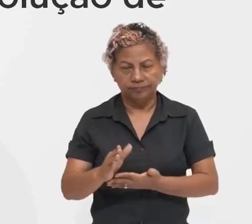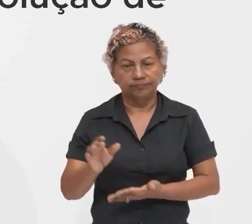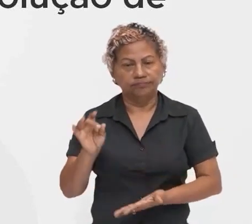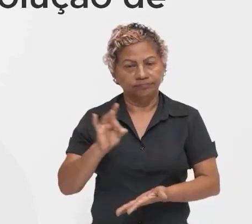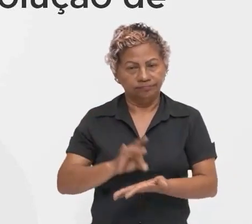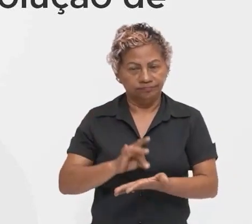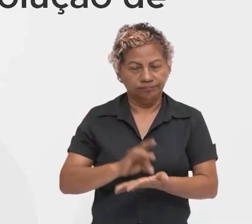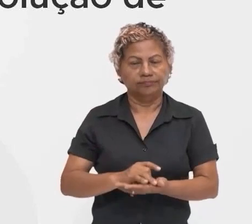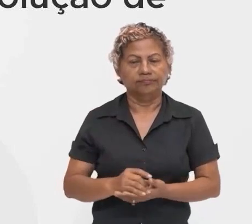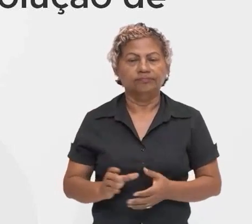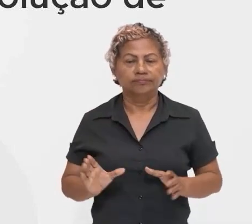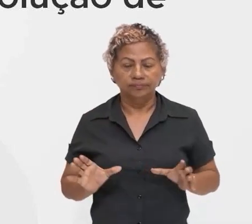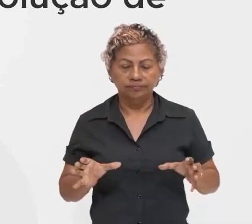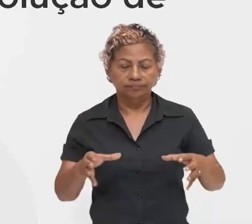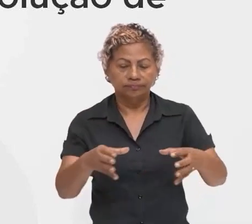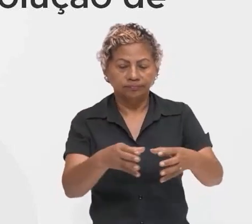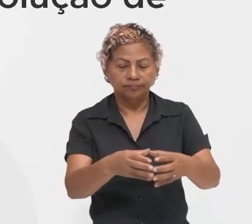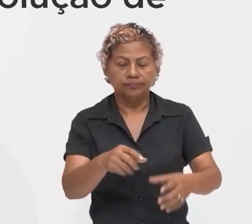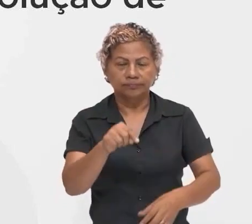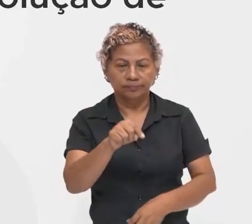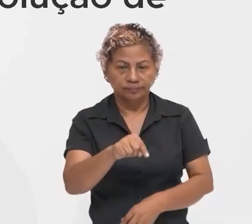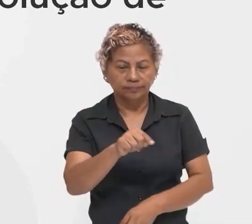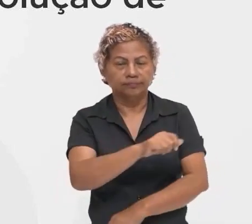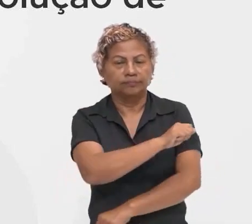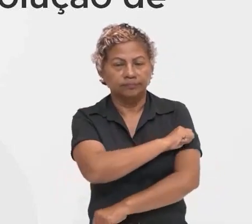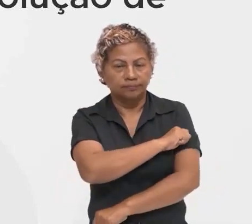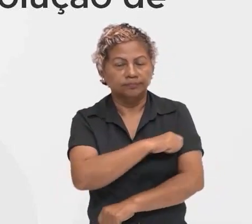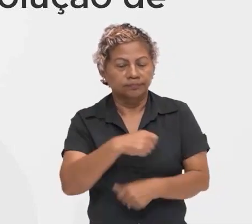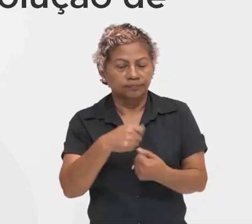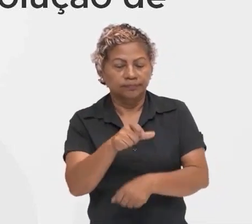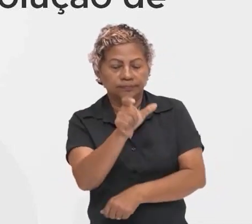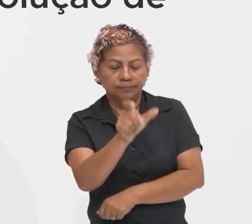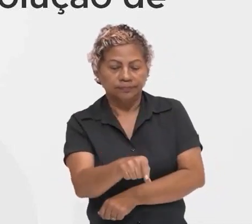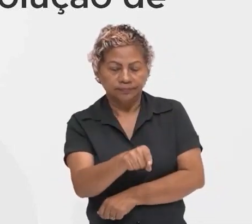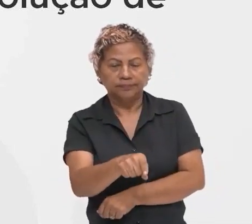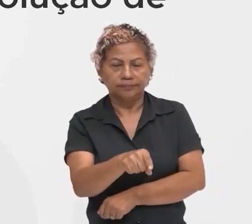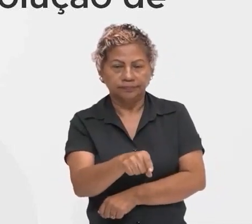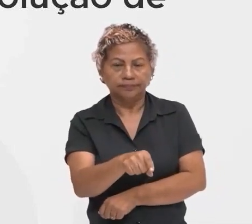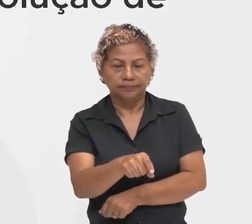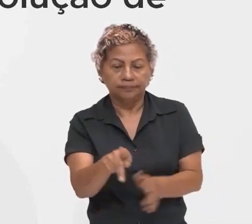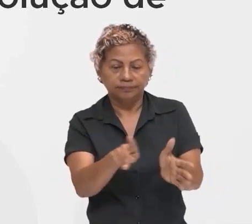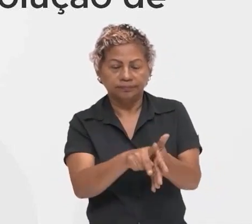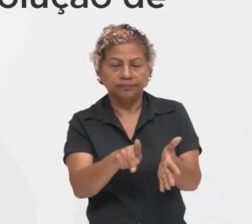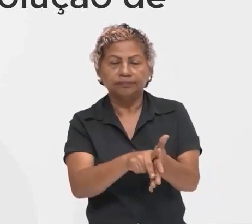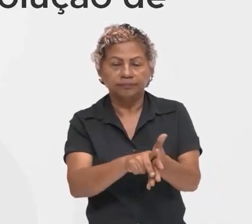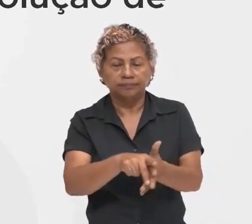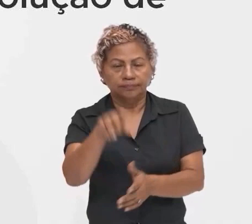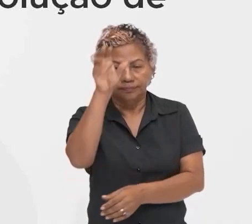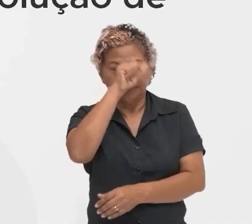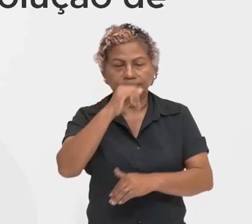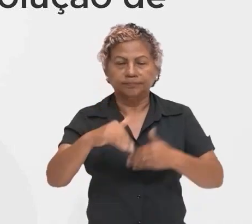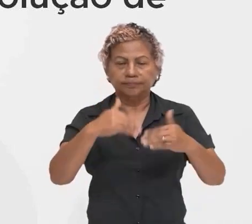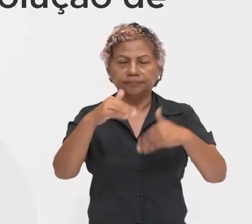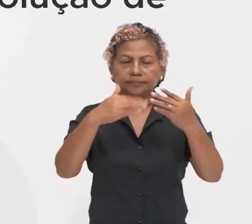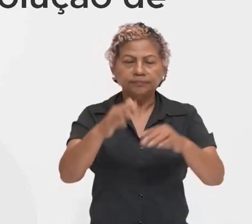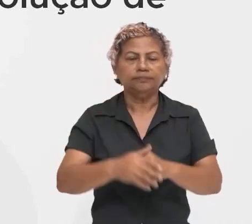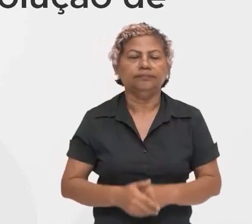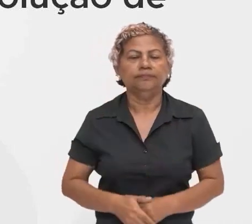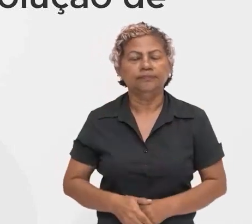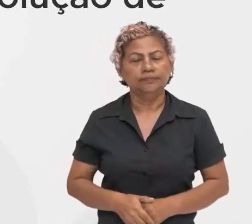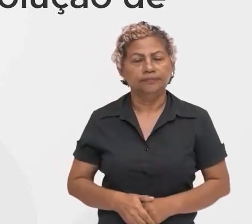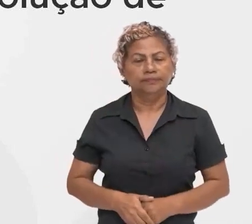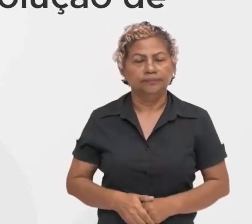abordagem centrada no aluno, na qual ele deve aprender por si próprio, aplicação do conhecimento para a solução de